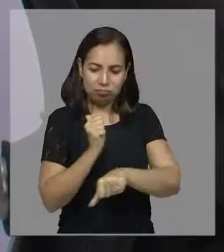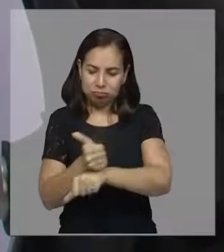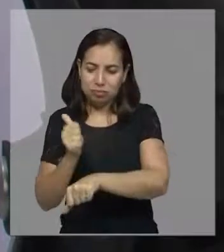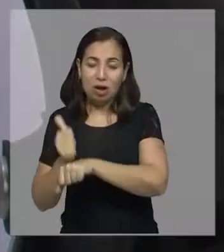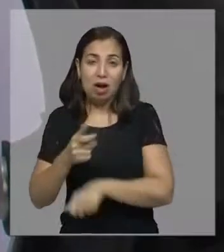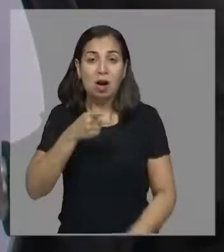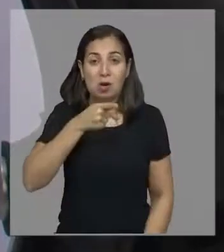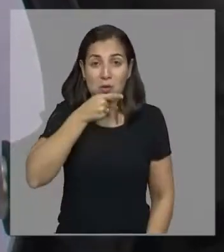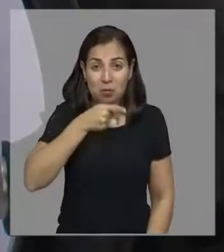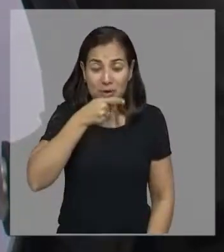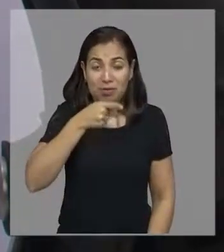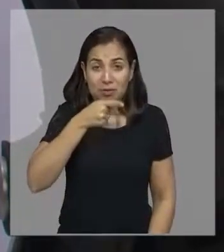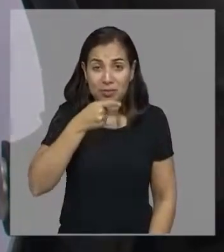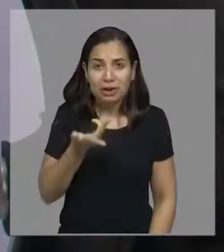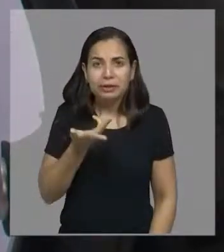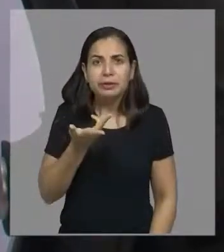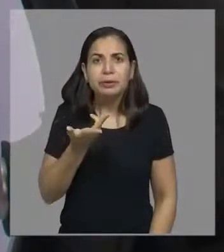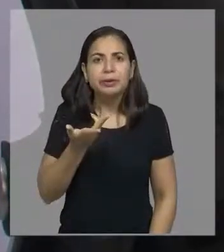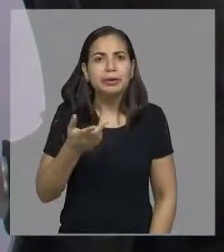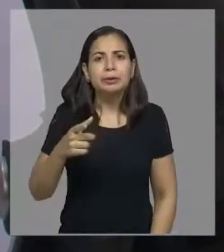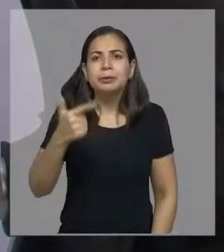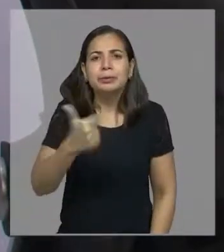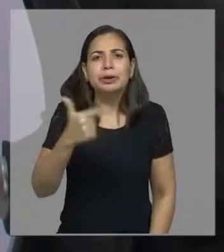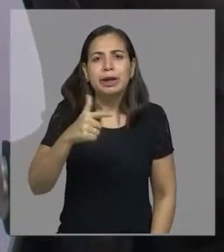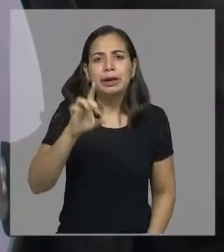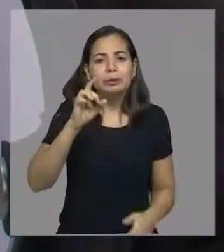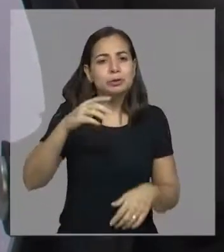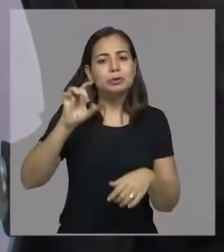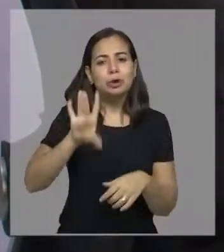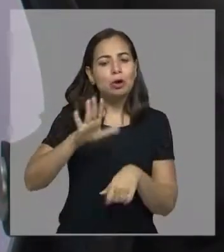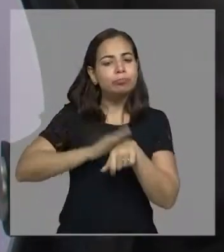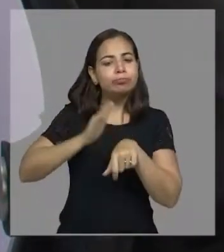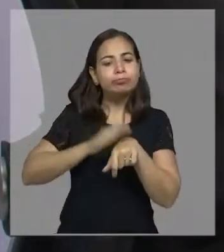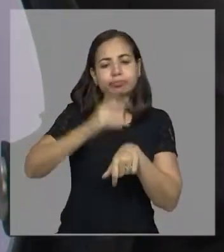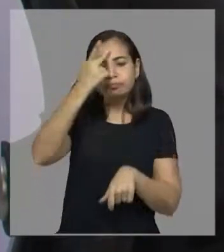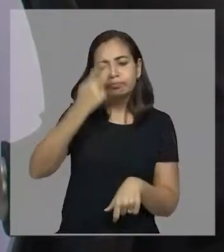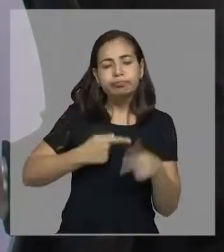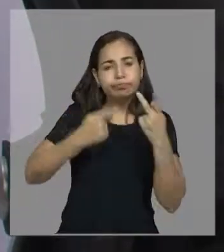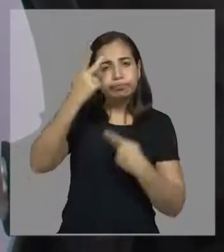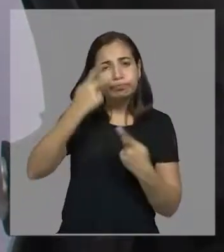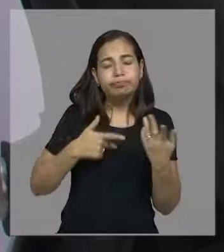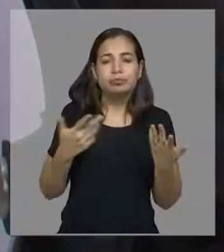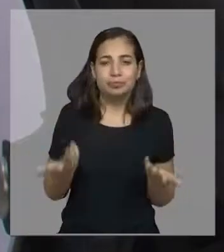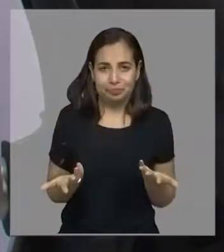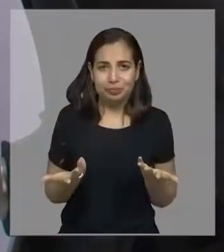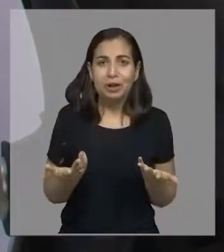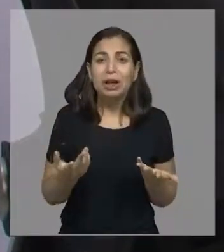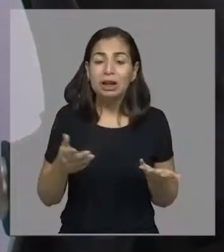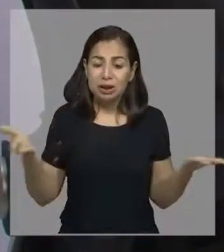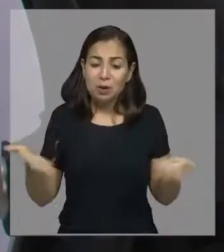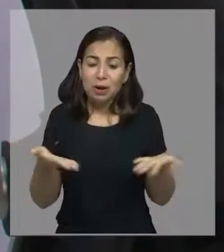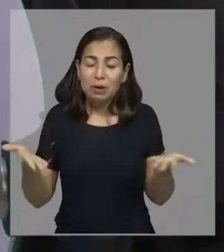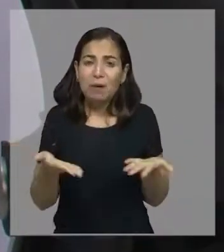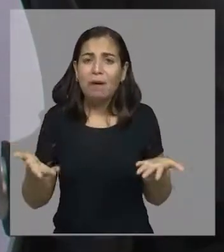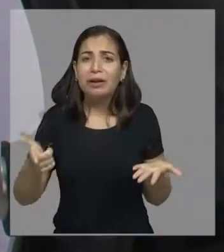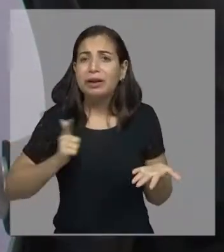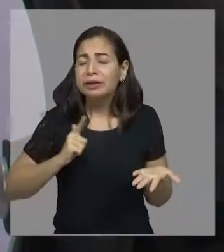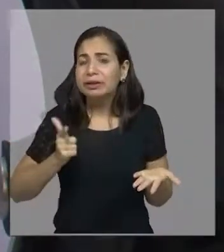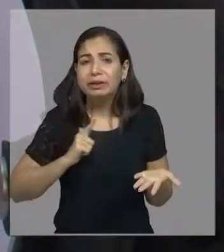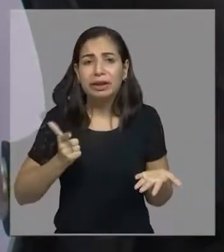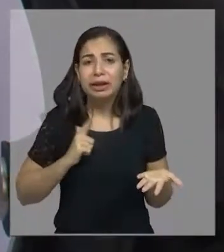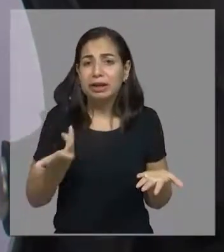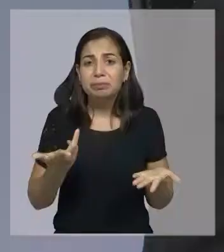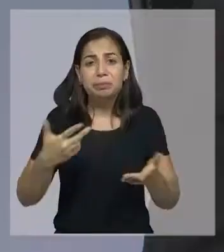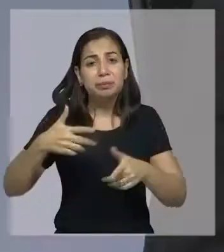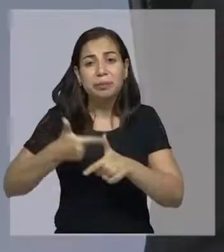de uma crise dessa fachada de presidencialismo, que é uma ditadurazinha do presidente, que esse que está